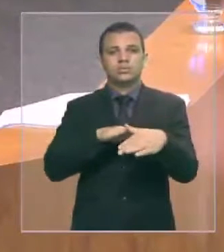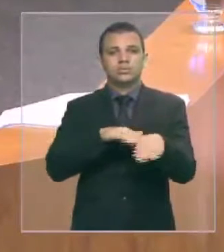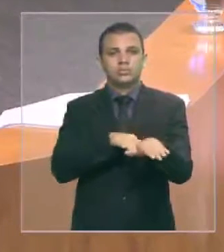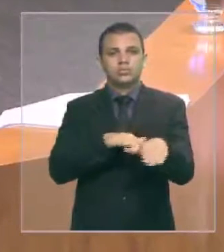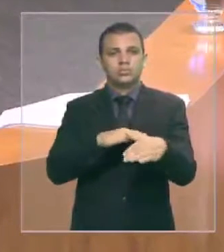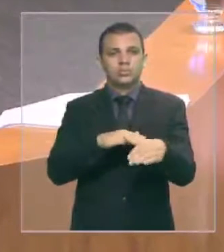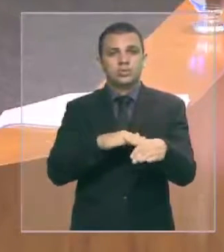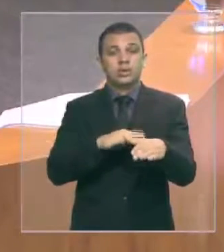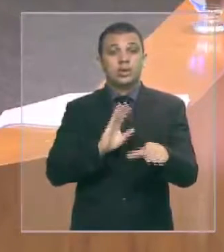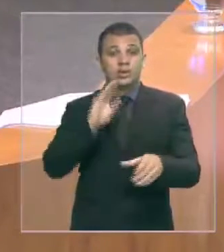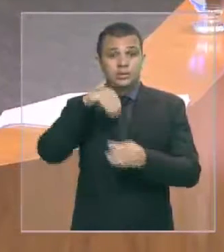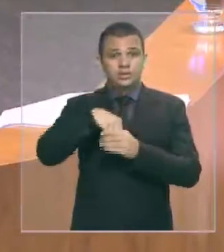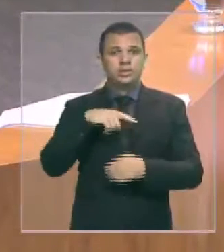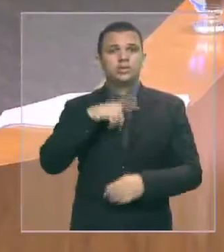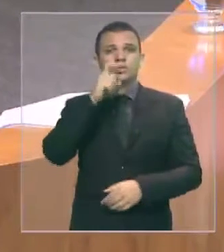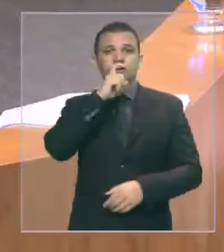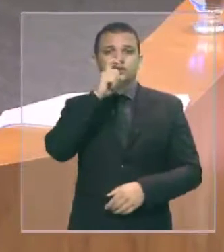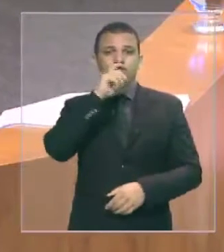com ar-condicionado.